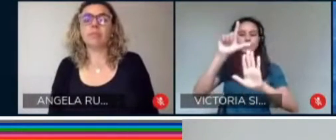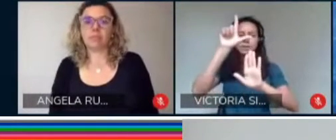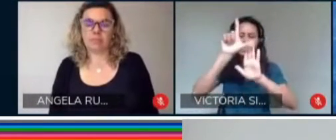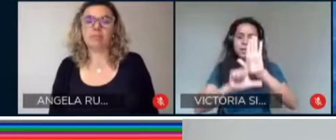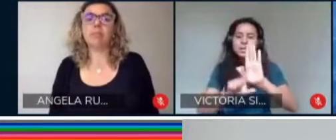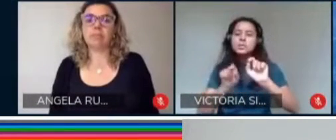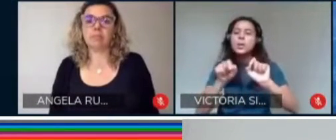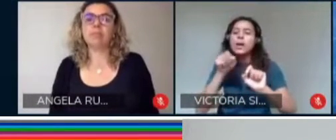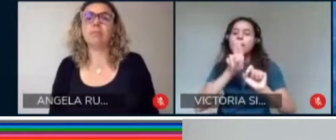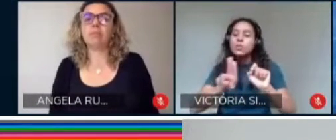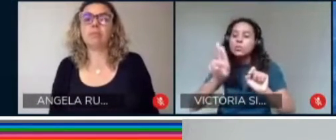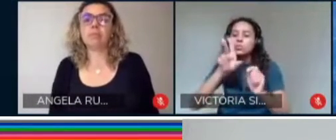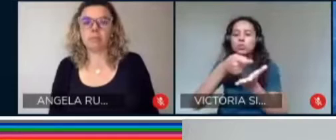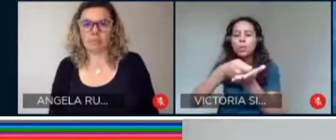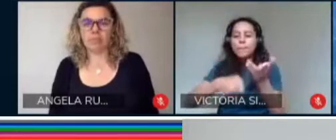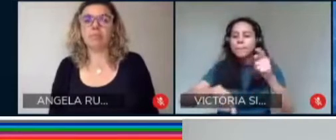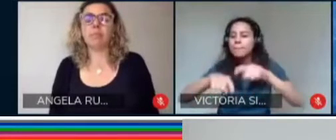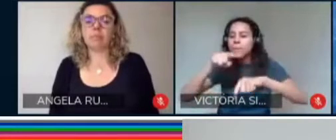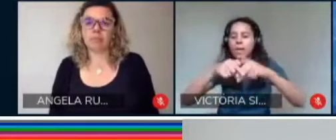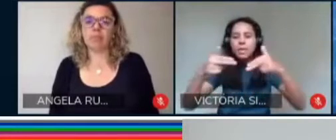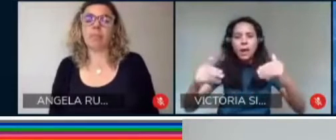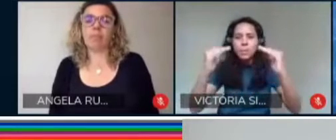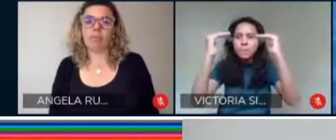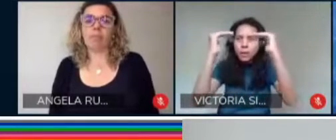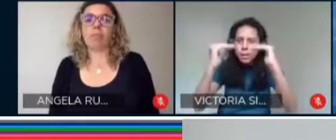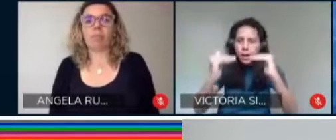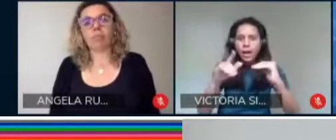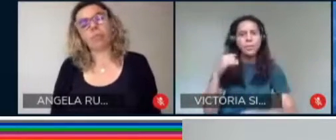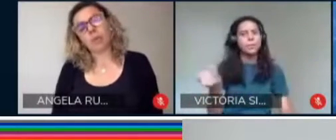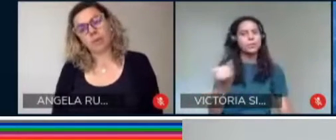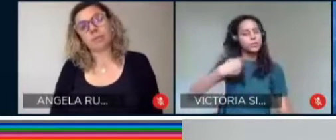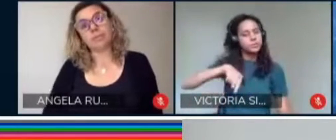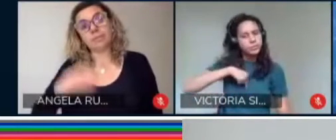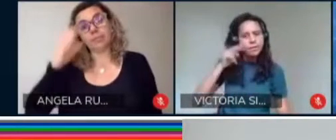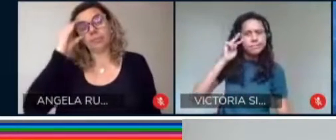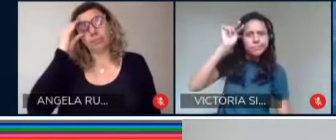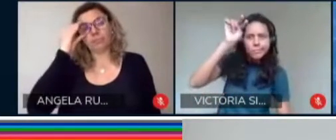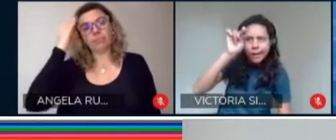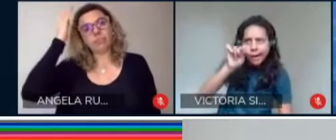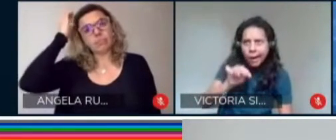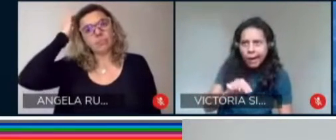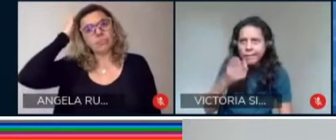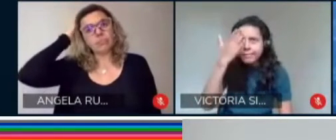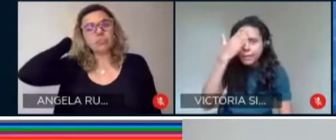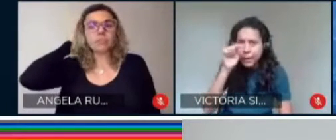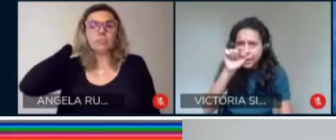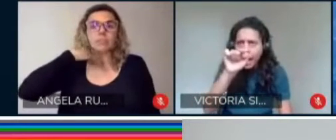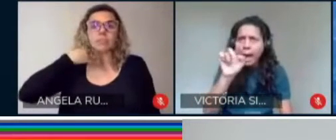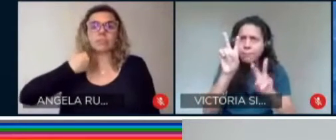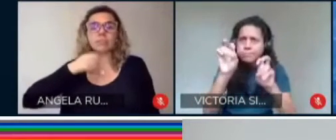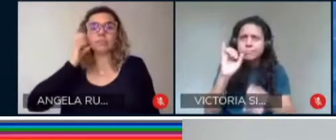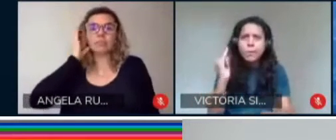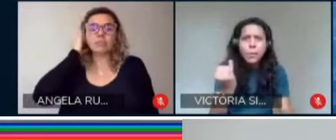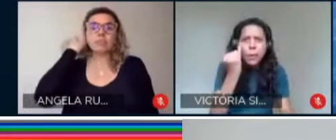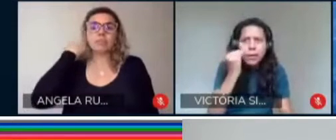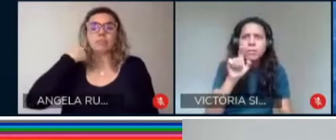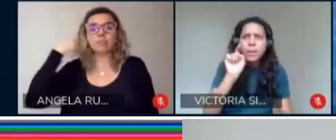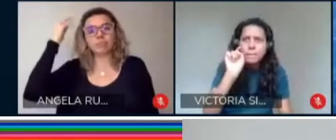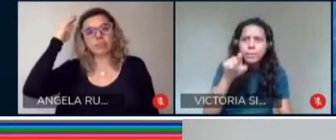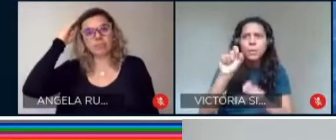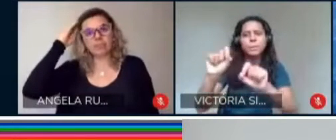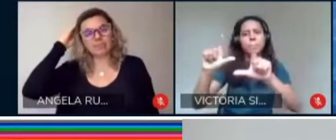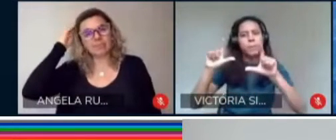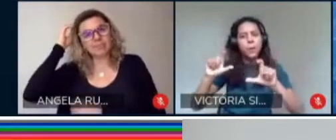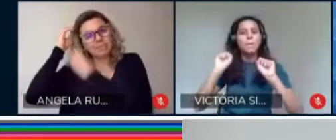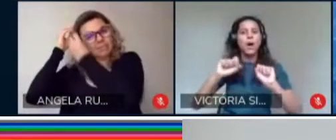seu trabalho a respeito da mesma coisa que a gente está pretendendo. Então, essa é uma forma de conhecer também um pouco do que está sendo estudado e do